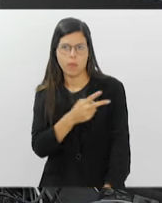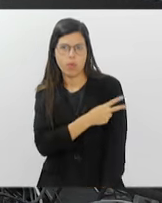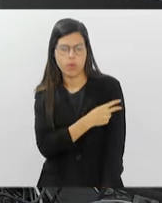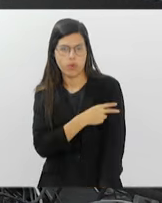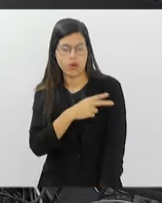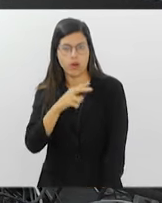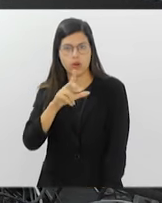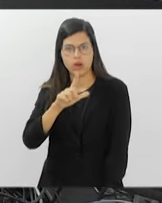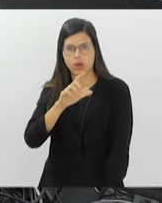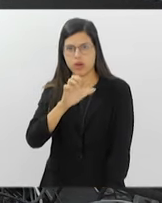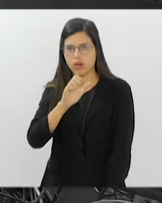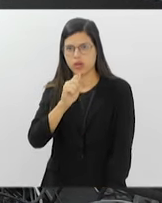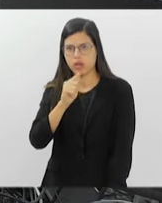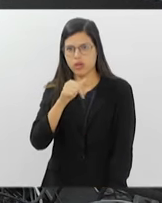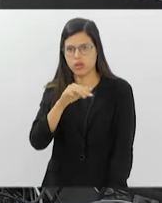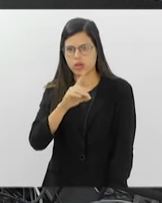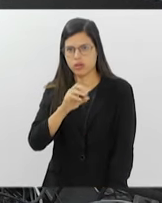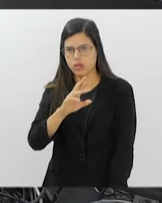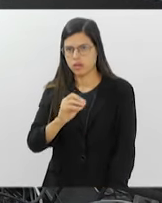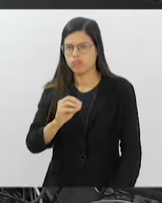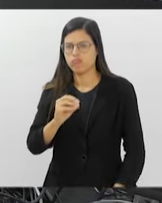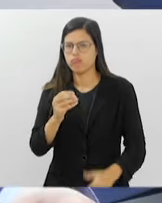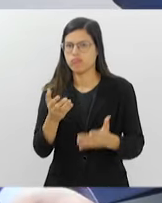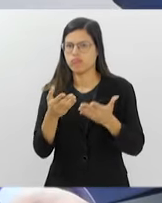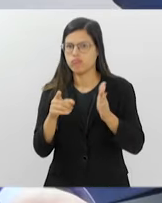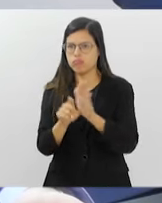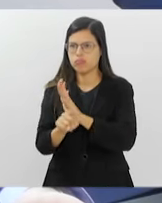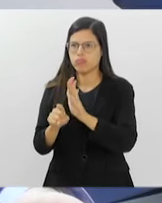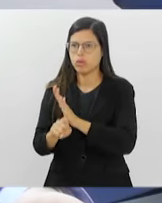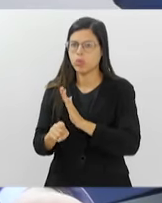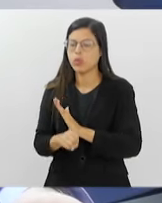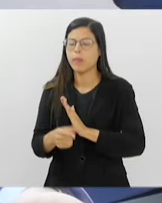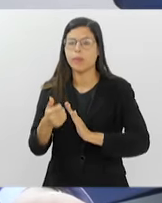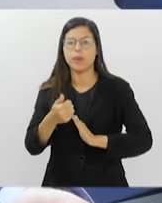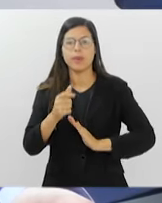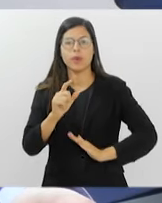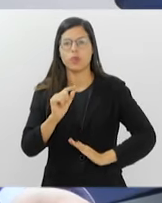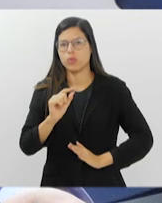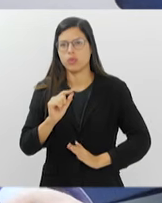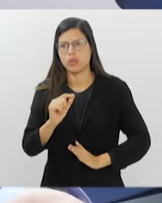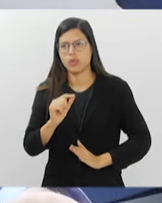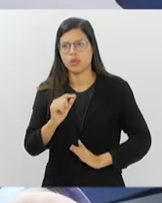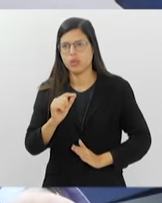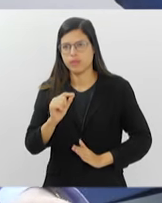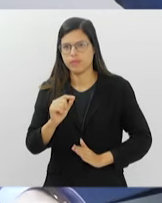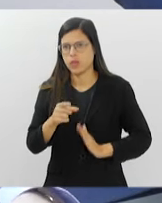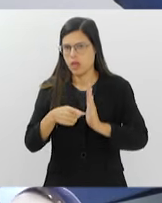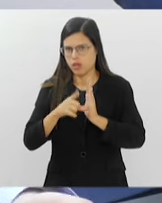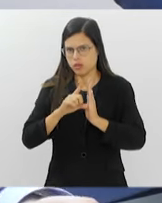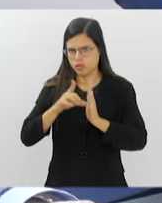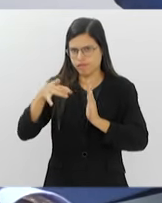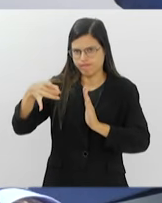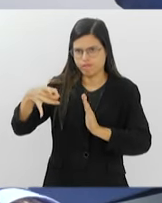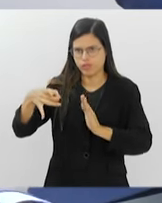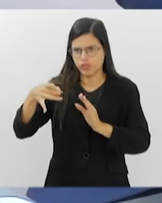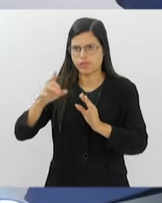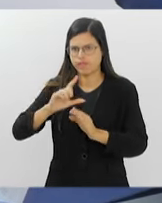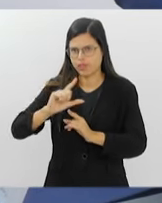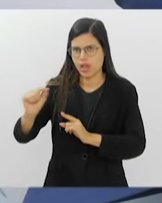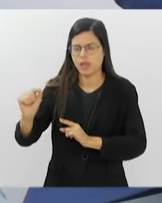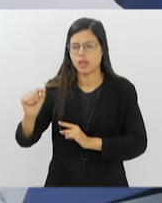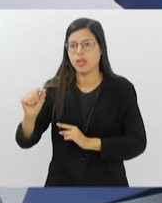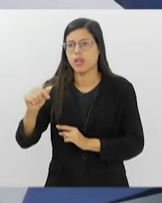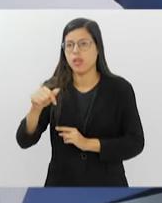dirigir algumas perguntas à vossa senhoria e a primeira delas é a seguinte at a sua o senhor assinou